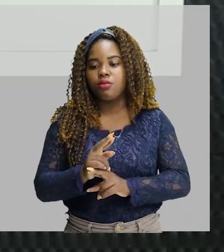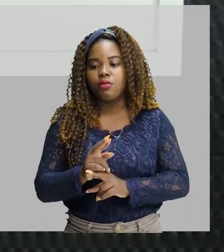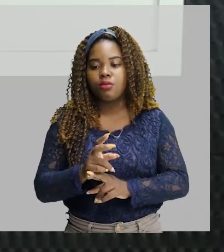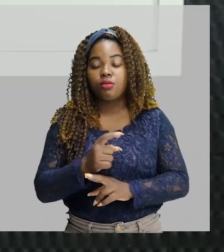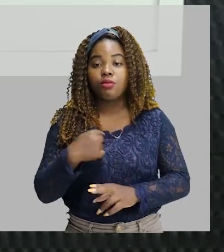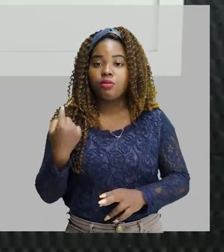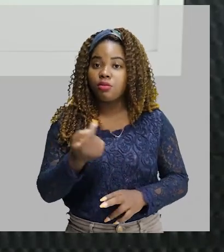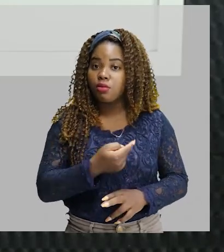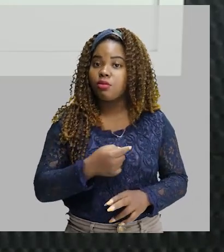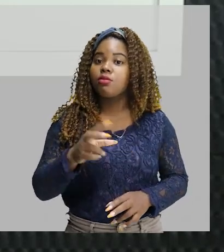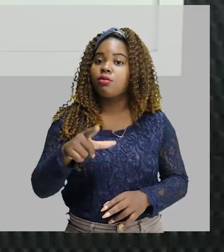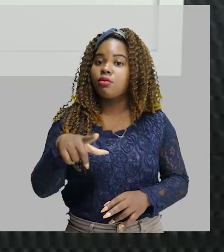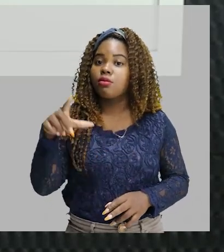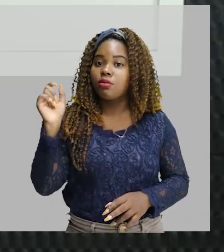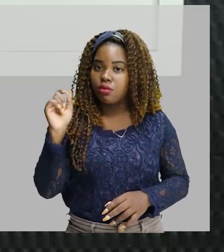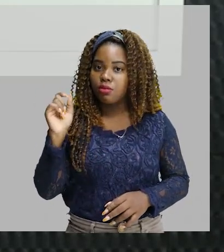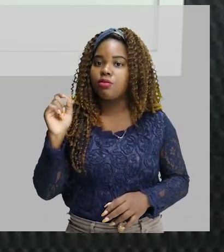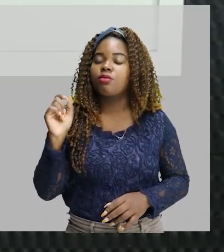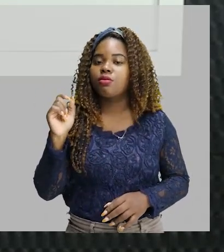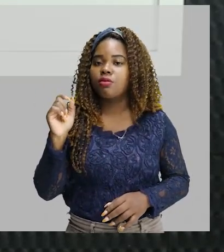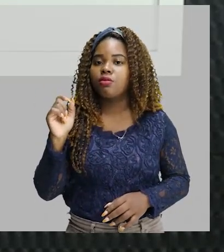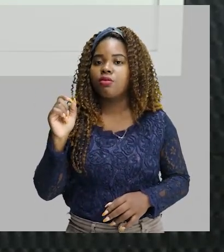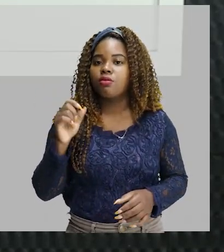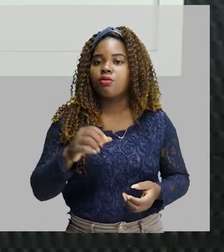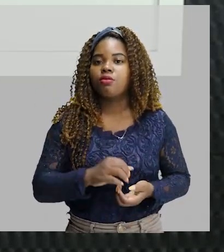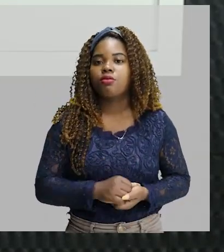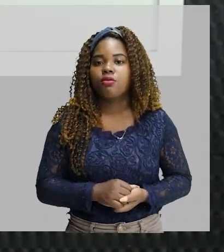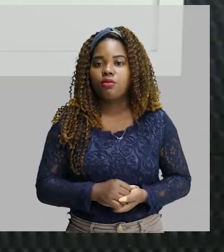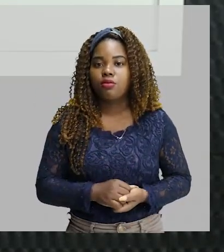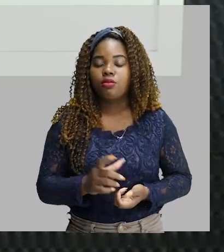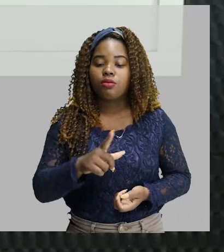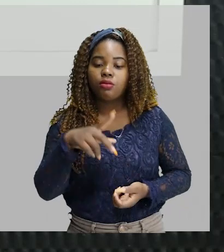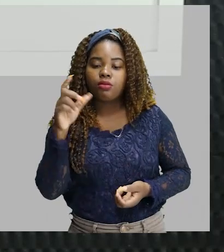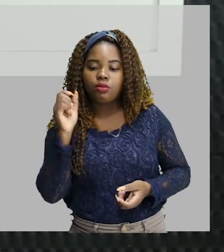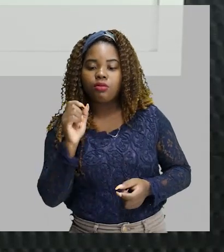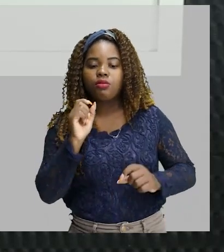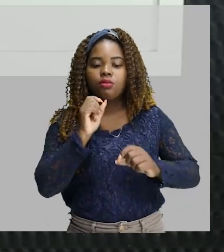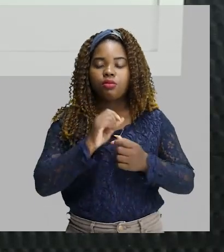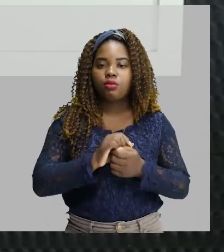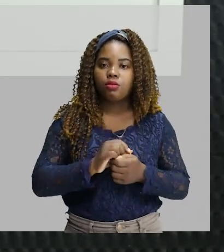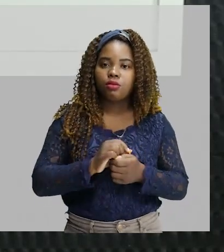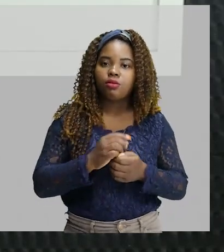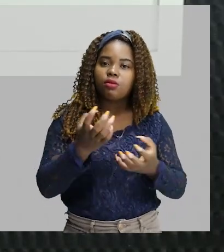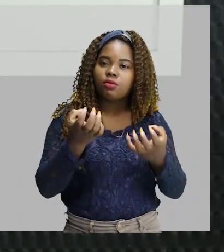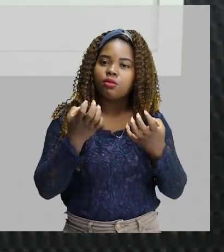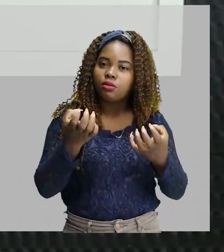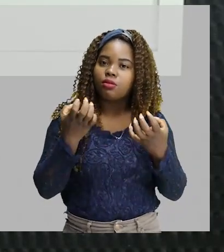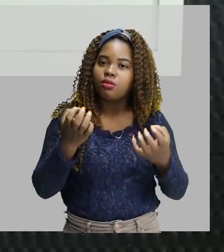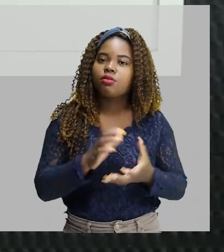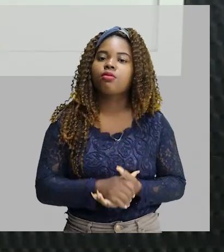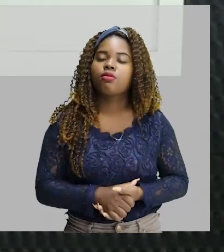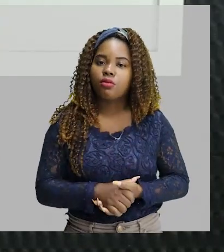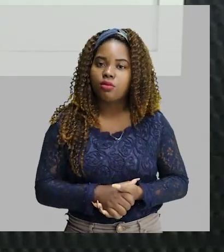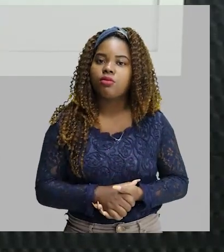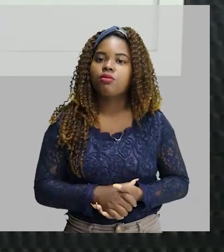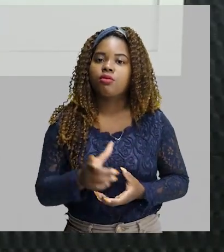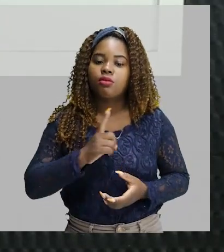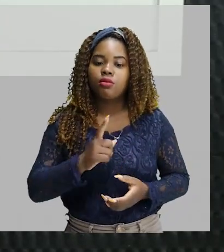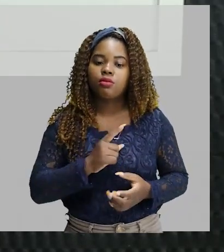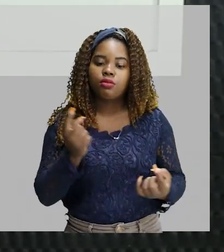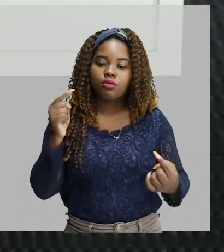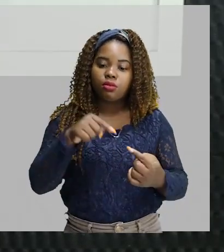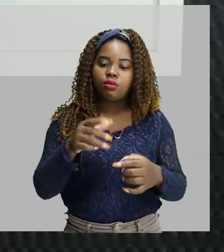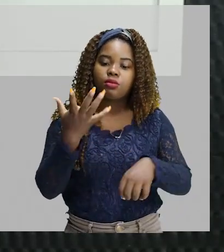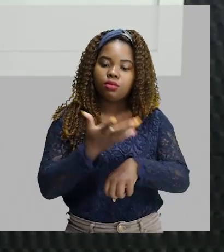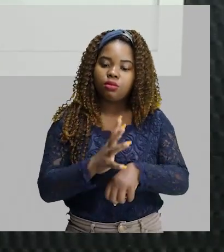certo? As famosas escolhas que fazemos daquilo que queremos e temos como intenções em